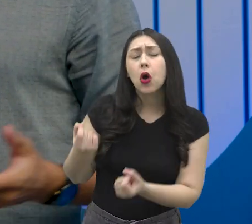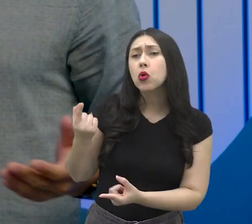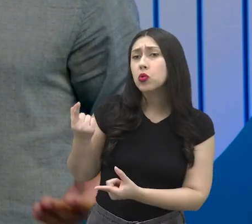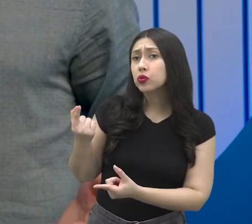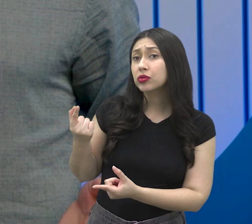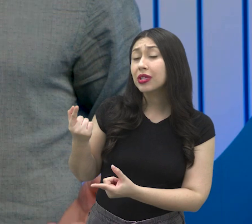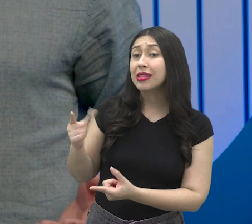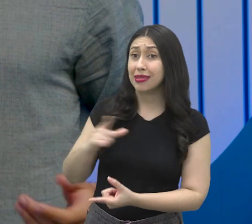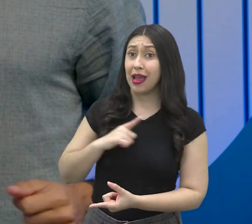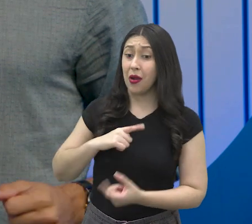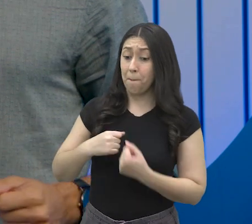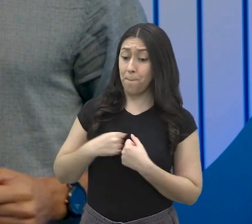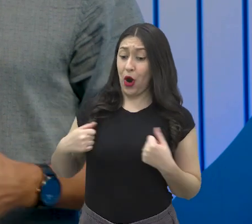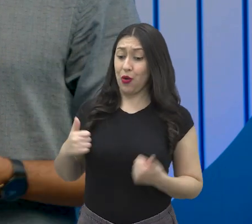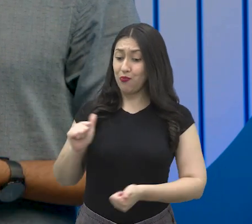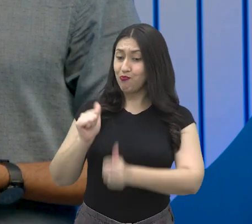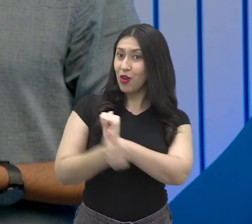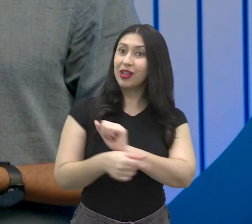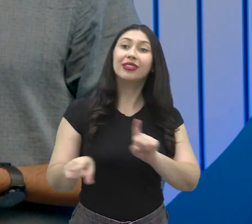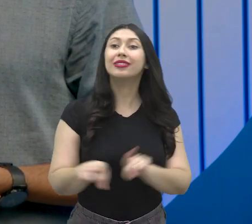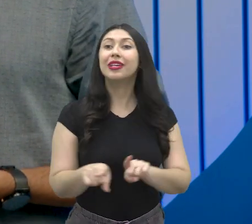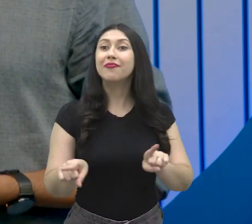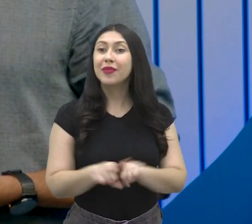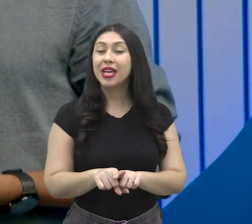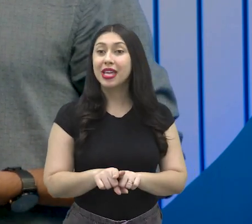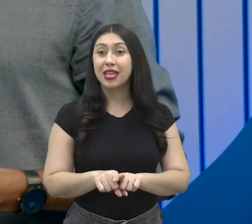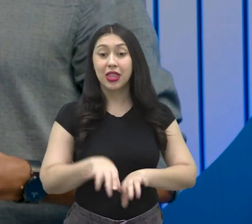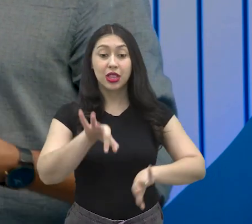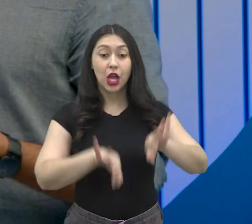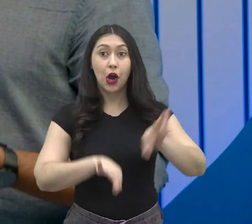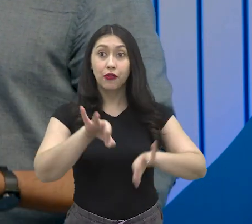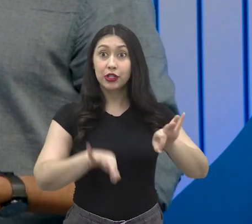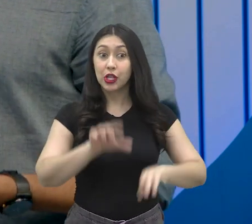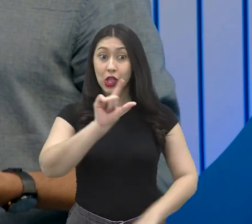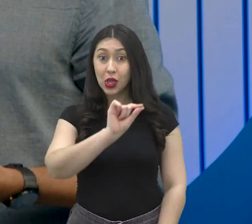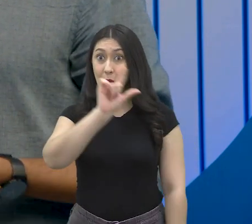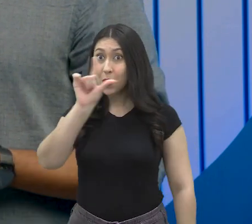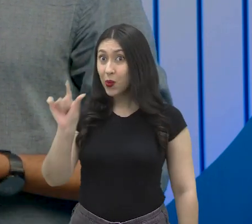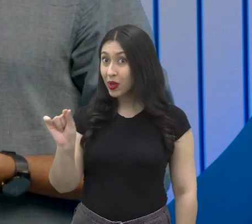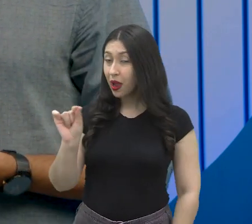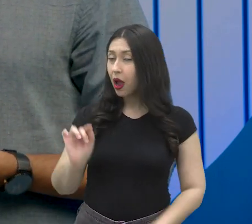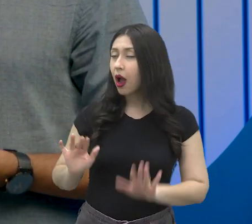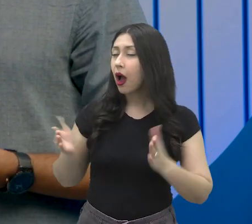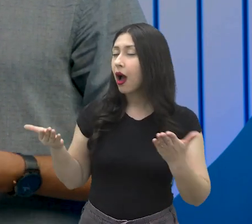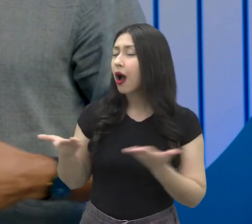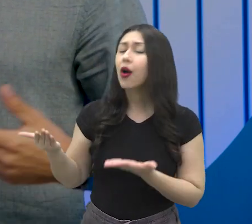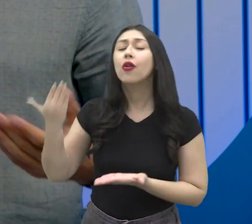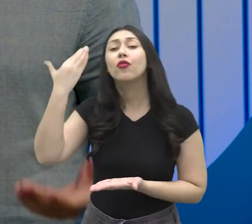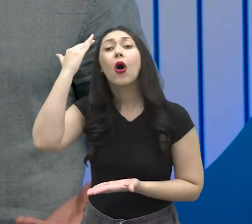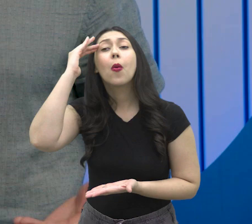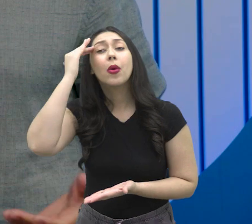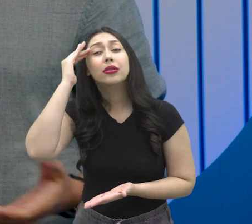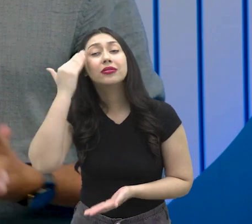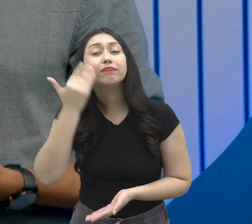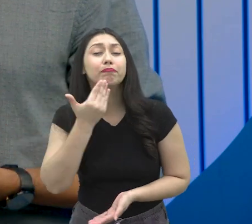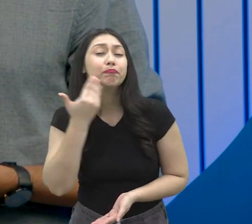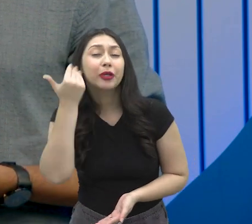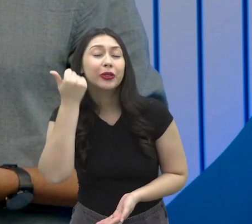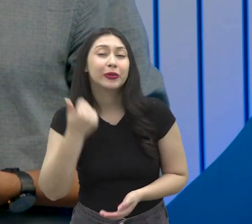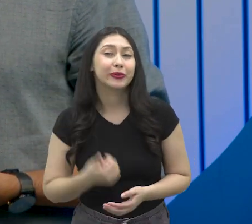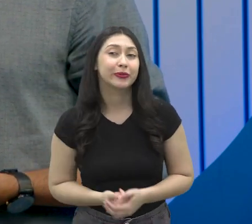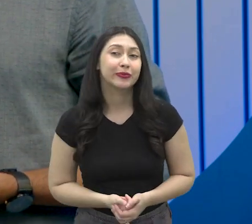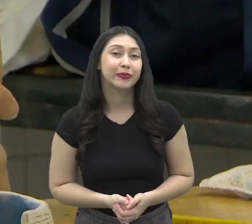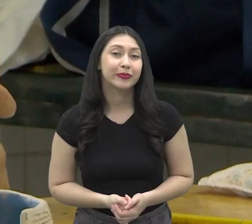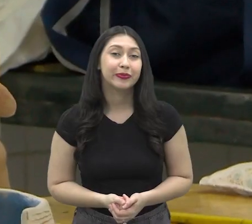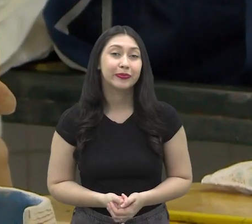são o Atleta Cidadão e as oficinas da Fundação Cultural. Mas chegou a hora da gente entender melhor como tudo isso é